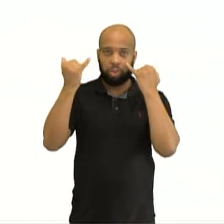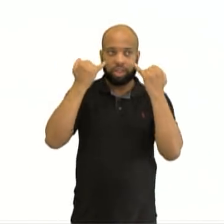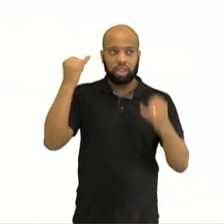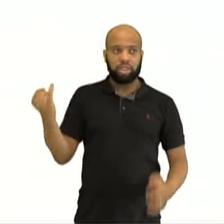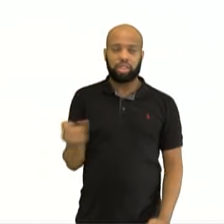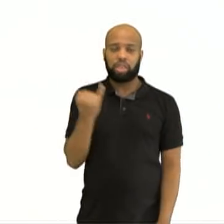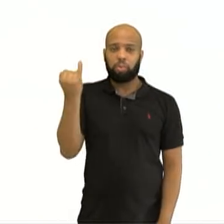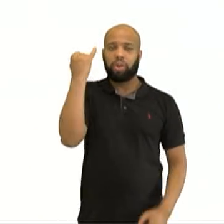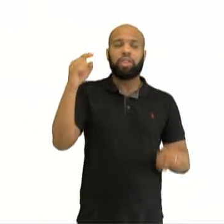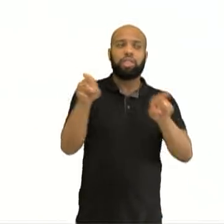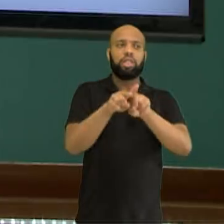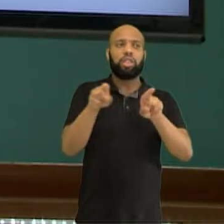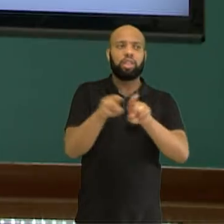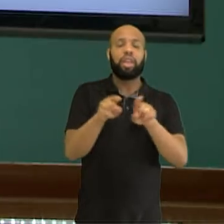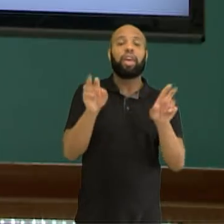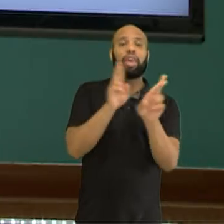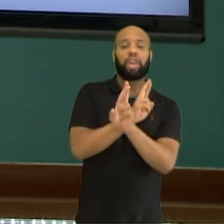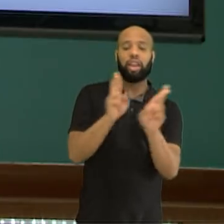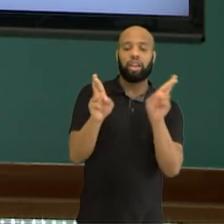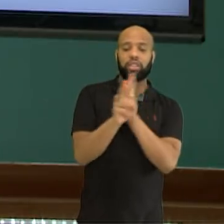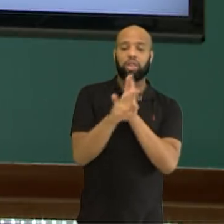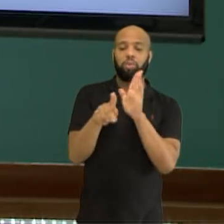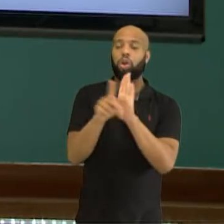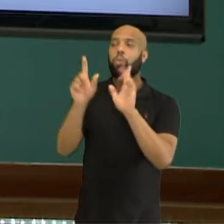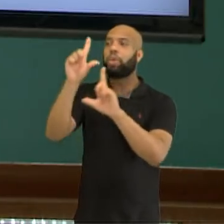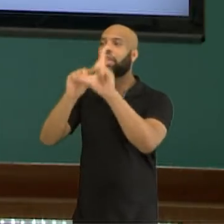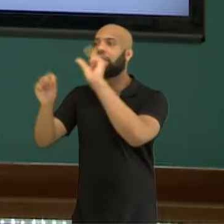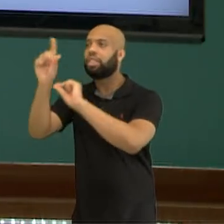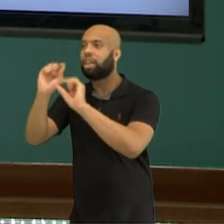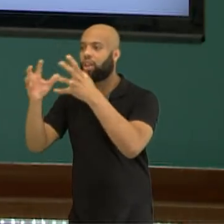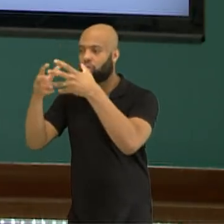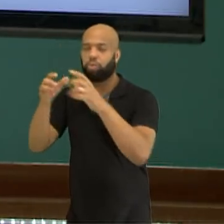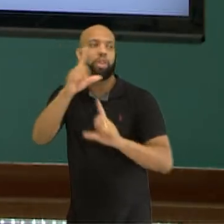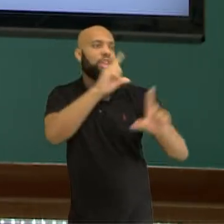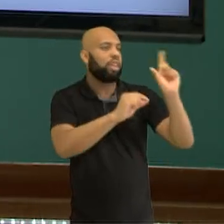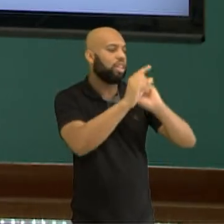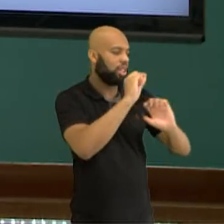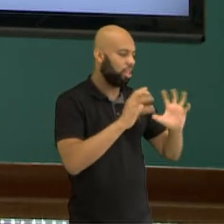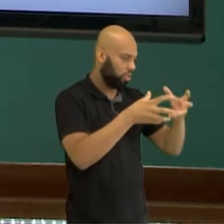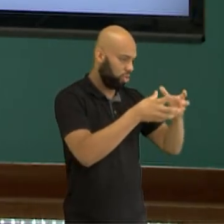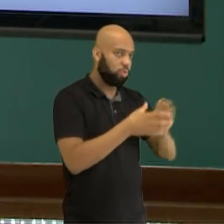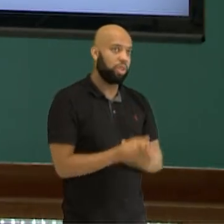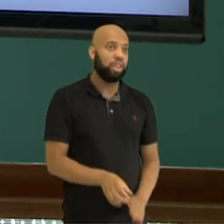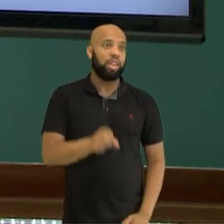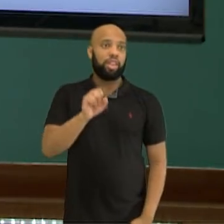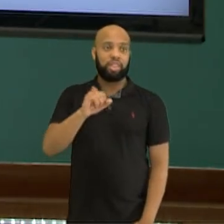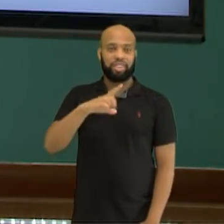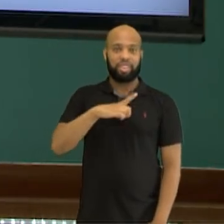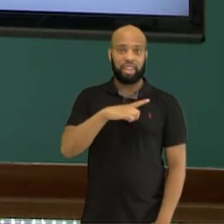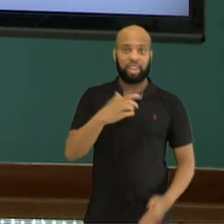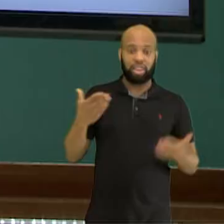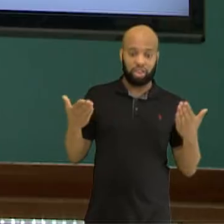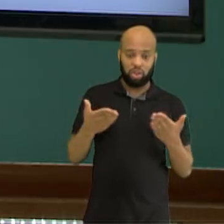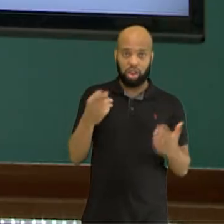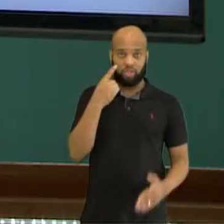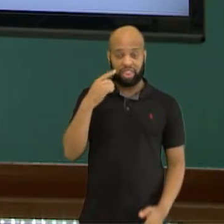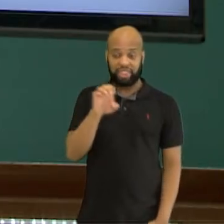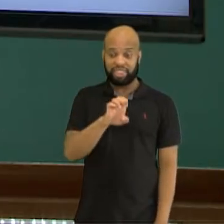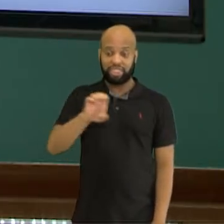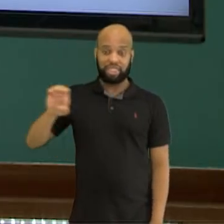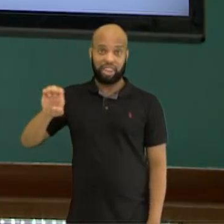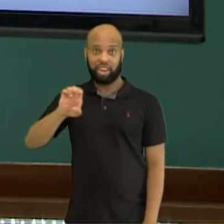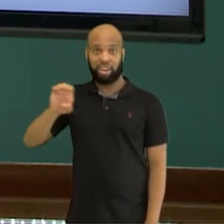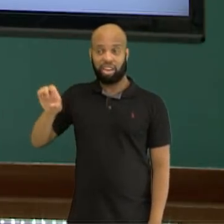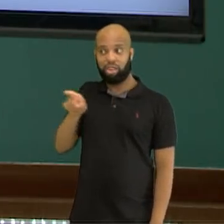para vocês com relação às constelações. Se nós percebermos à minha esquerda, eu